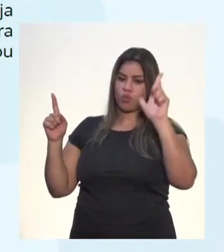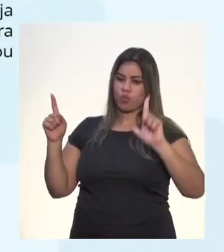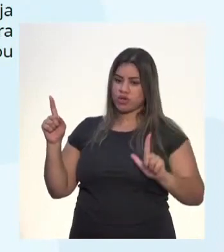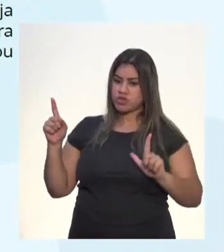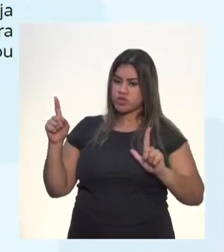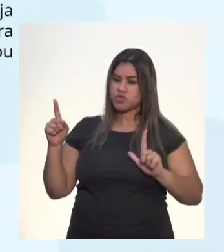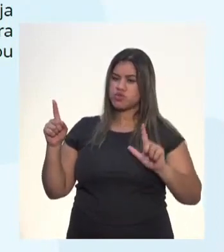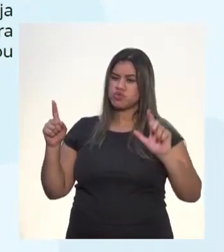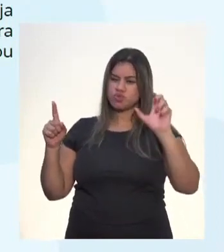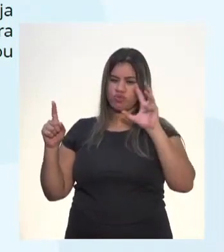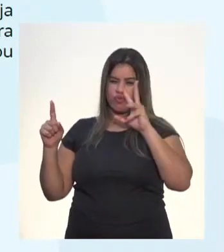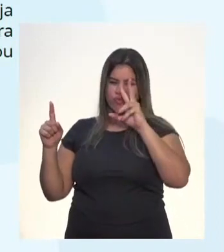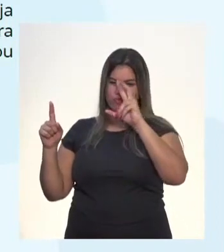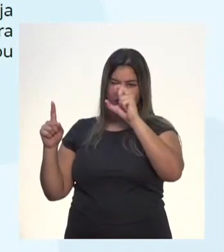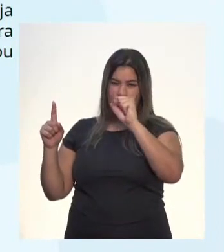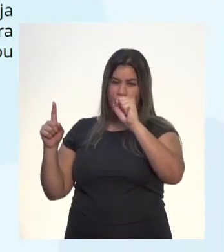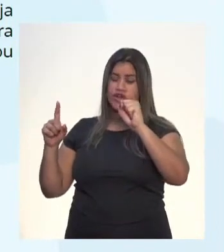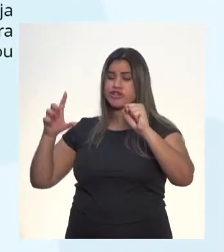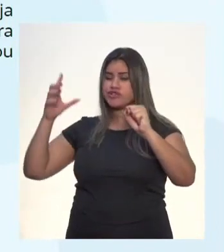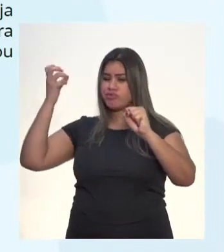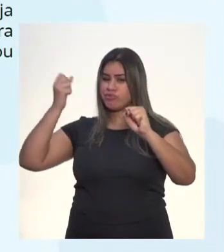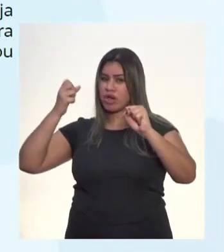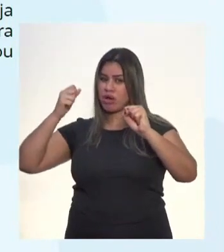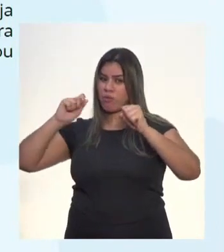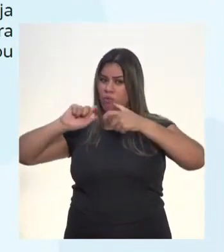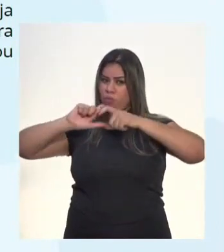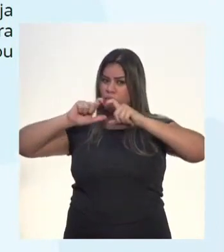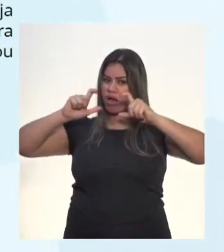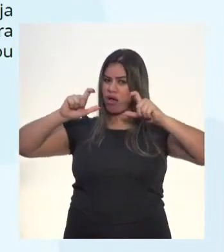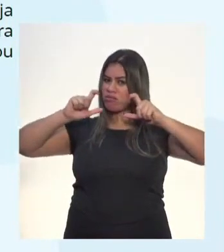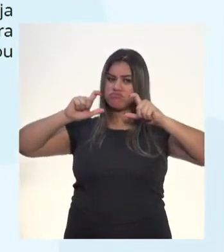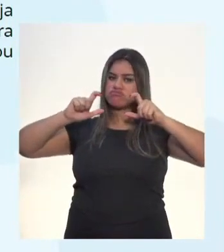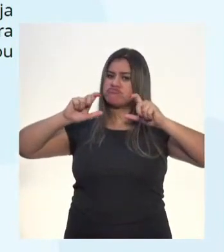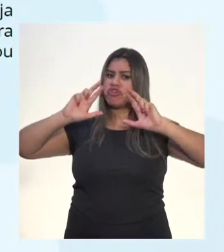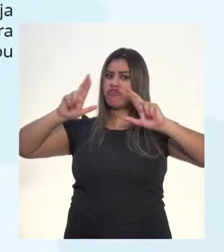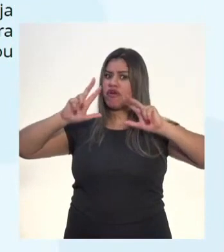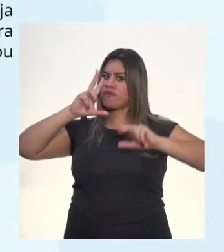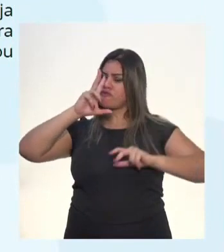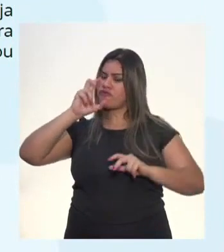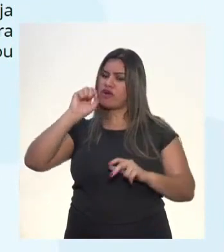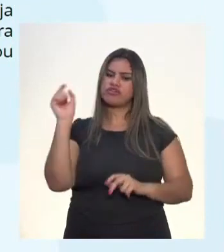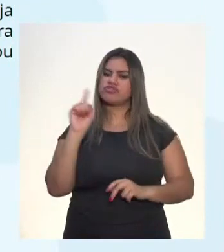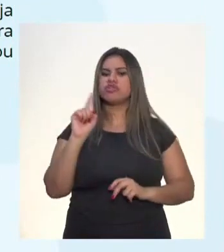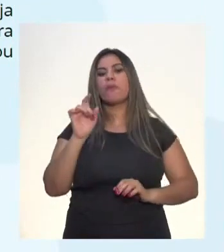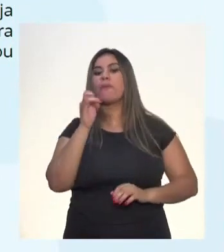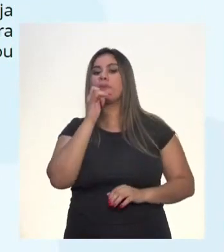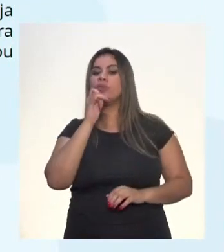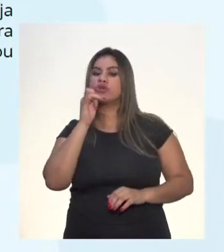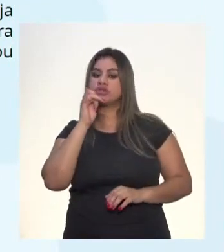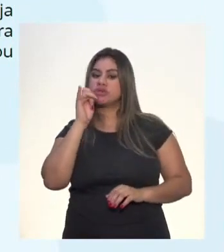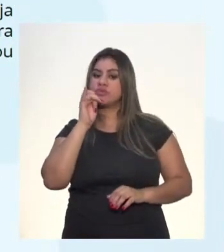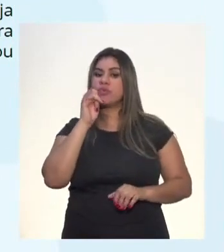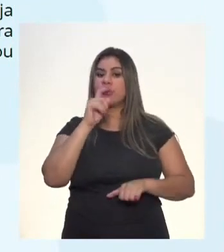é tanta assim. Né? Então, quer dizer que não... então essas partes em branco,